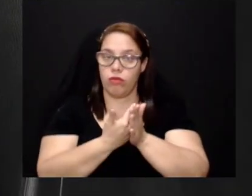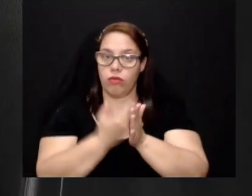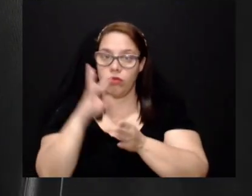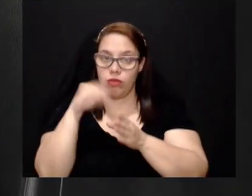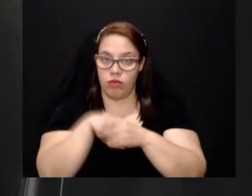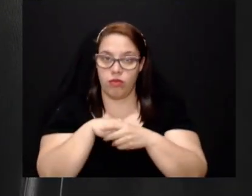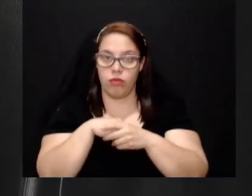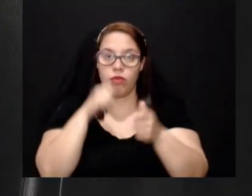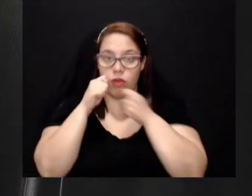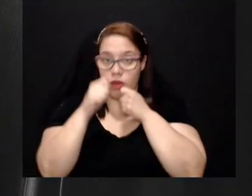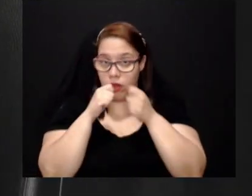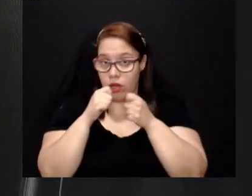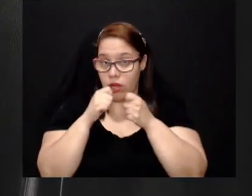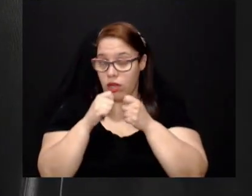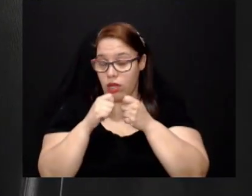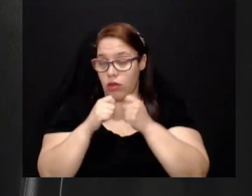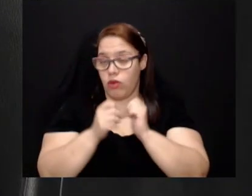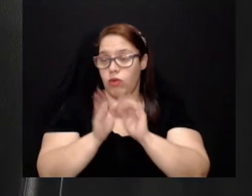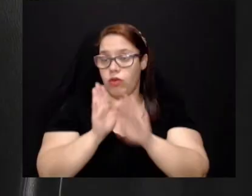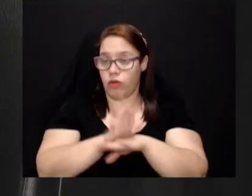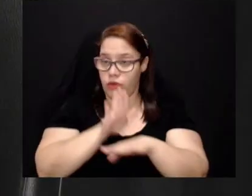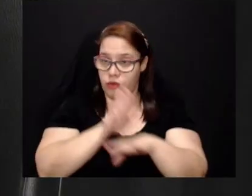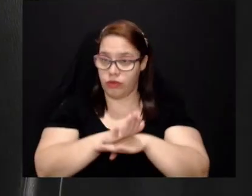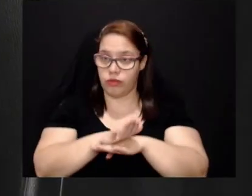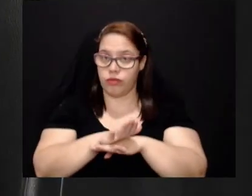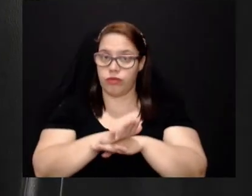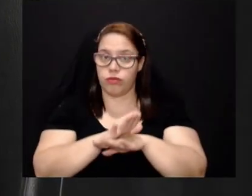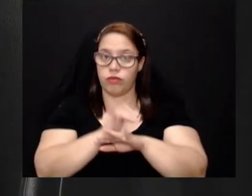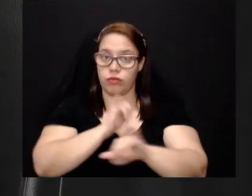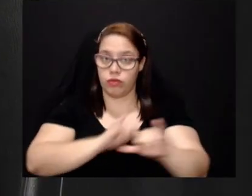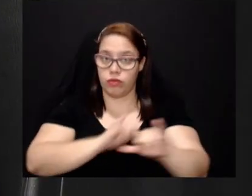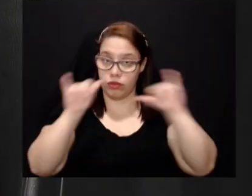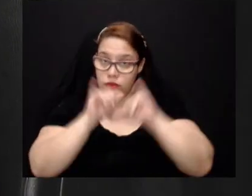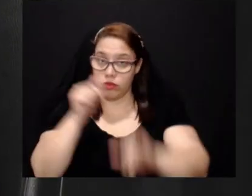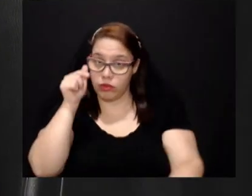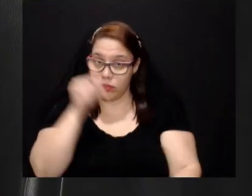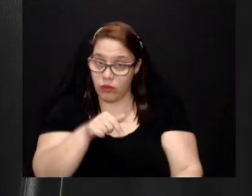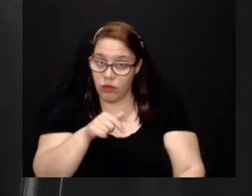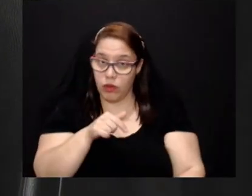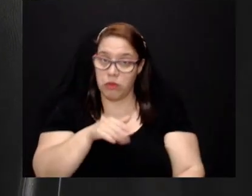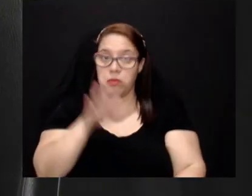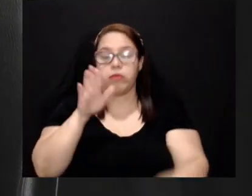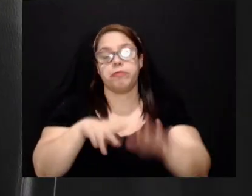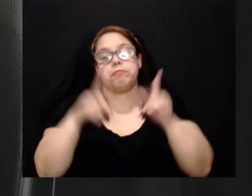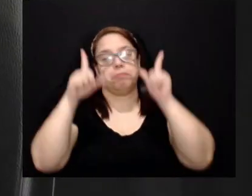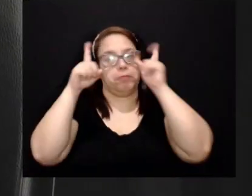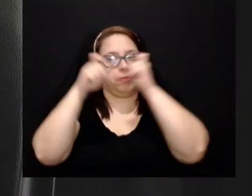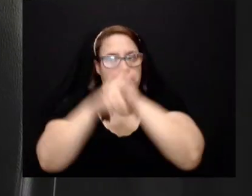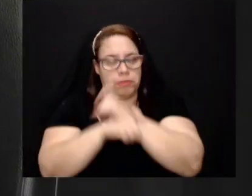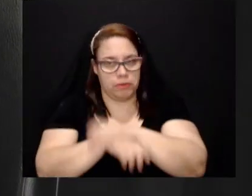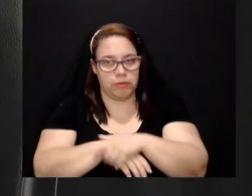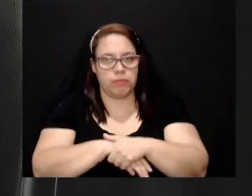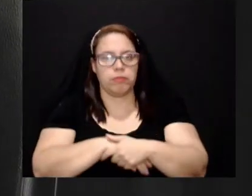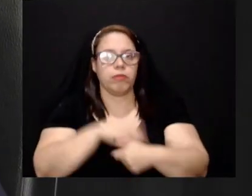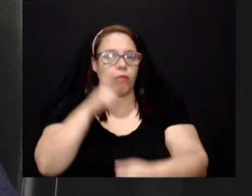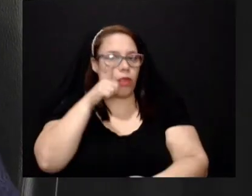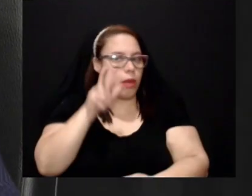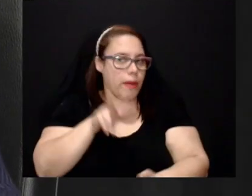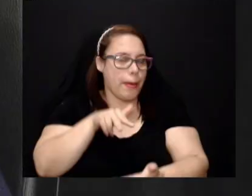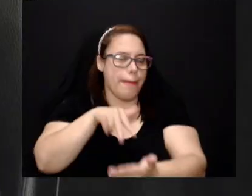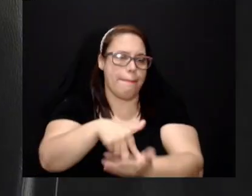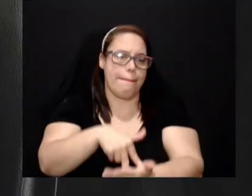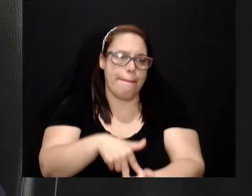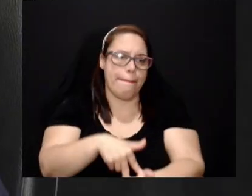imprensa. Porque ali eu vi que elas estão aqui, apesar de todas as dificuldades, elas estão conseguindo ocupar esse espaço,